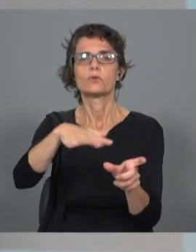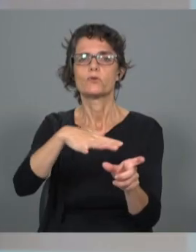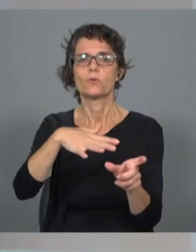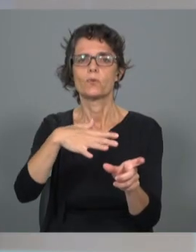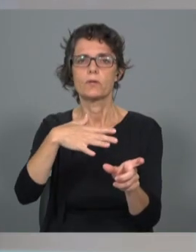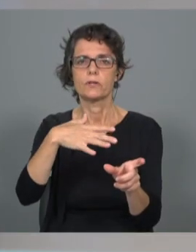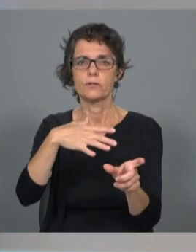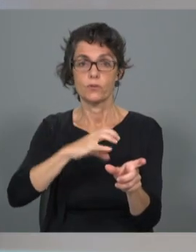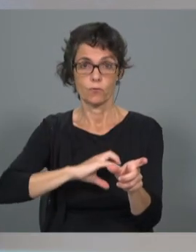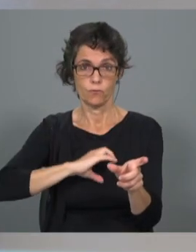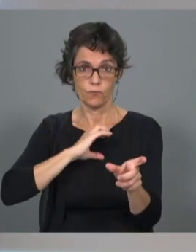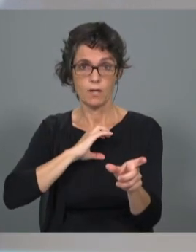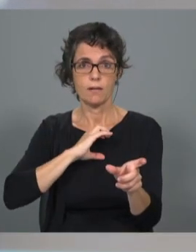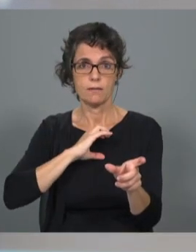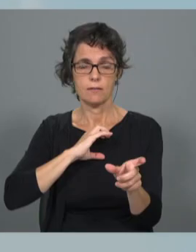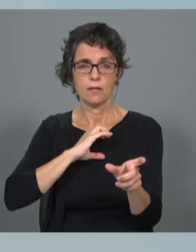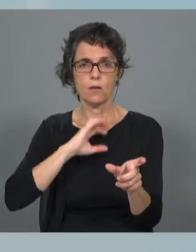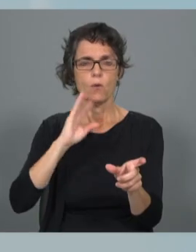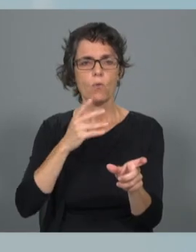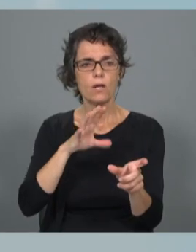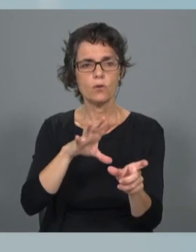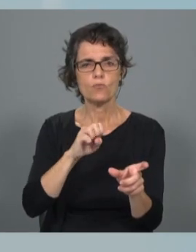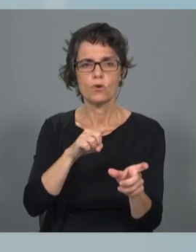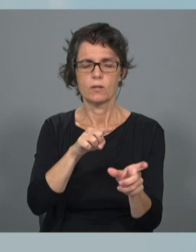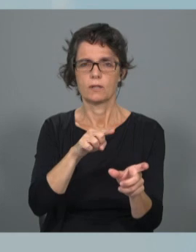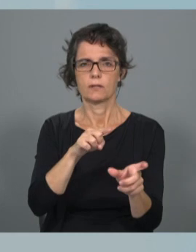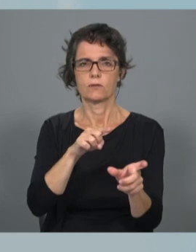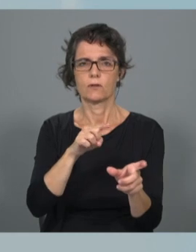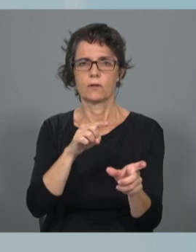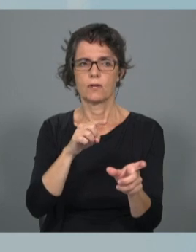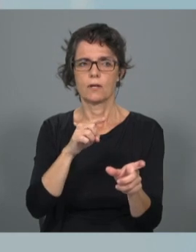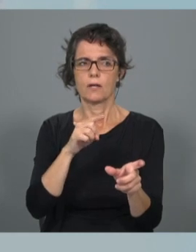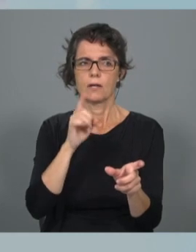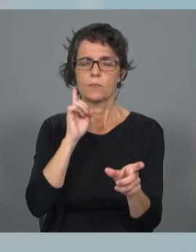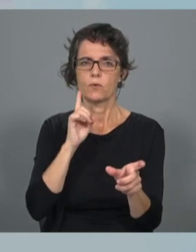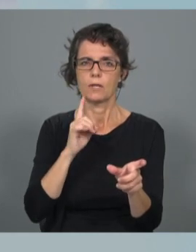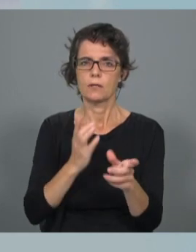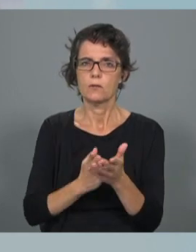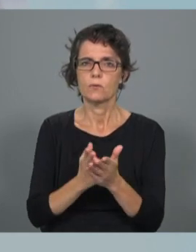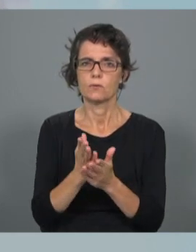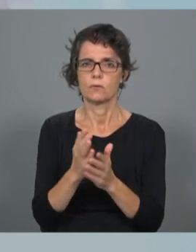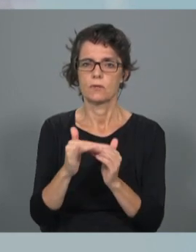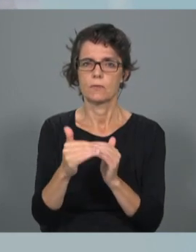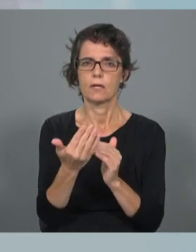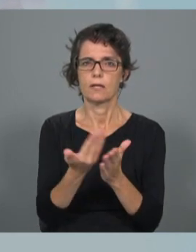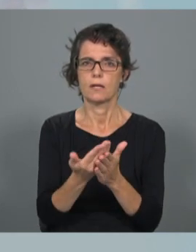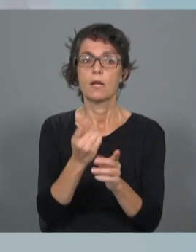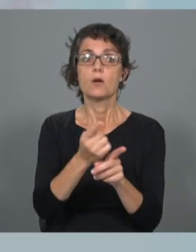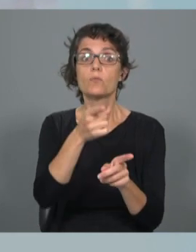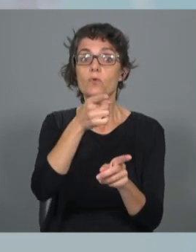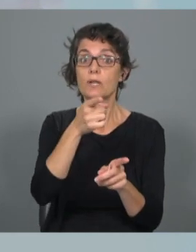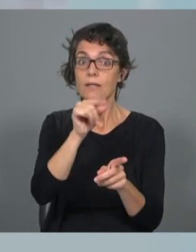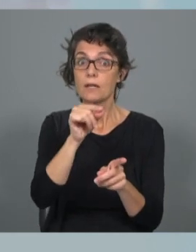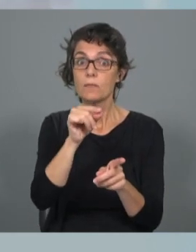Reconhecem muito. E é interessante que são as próprias pessoas que nos ajudam realmente a ser missionários.